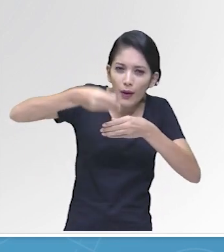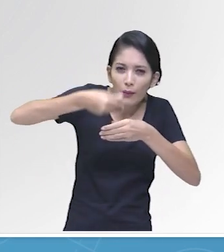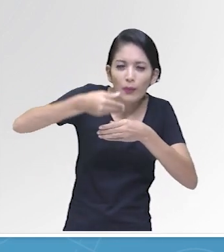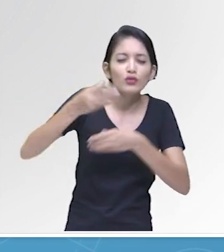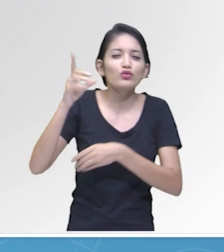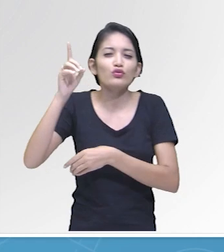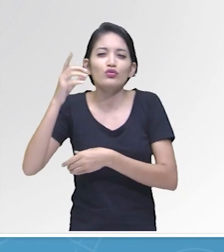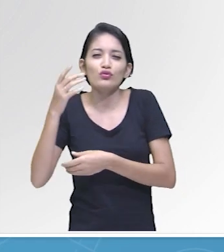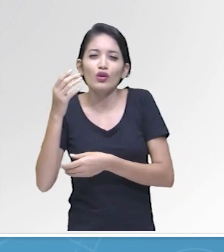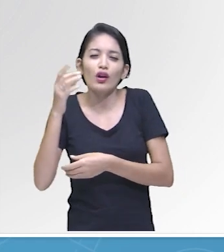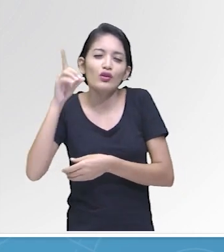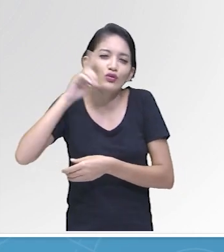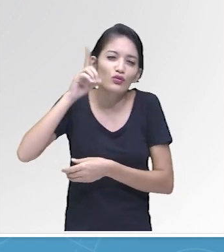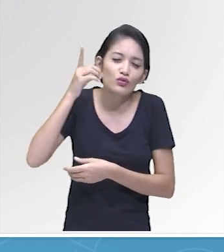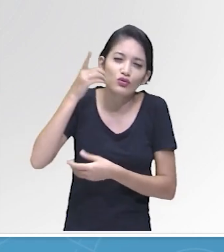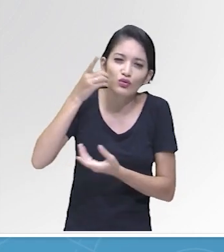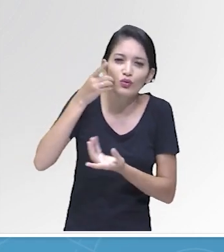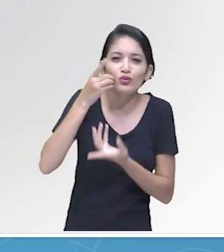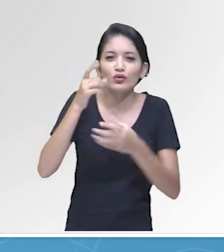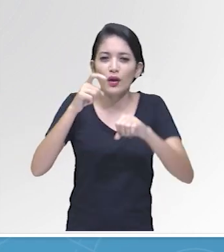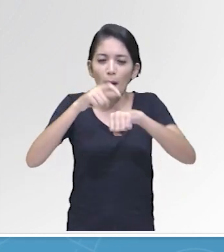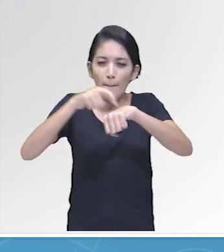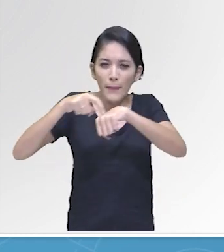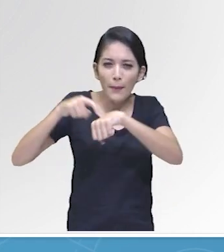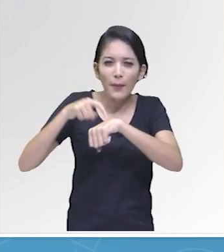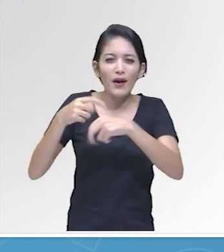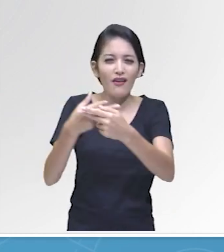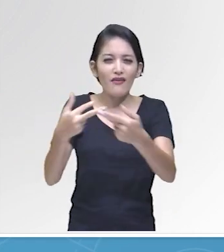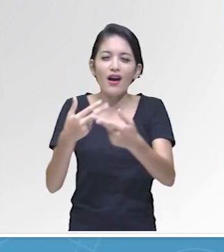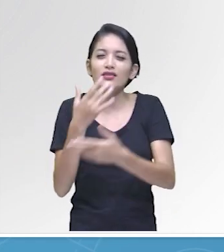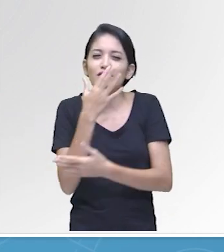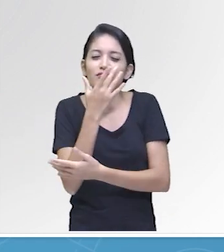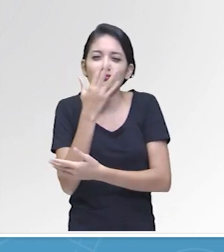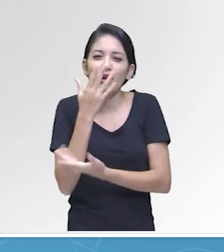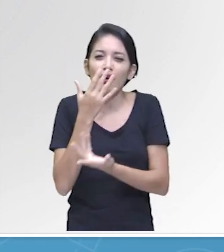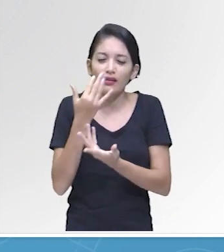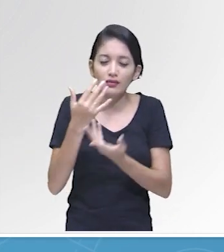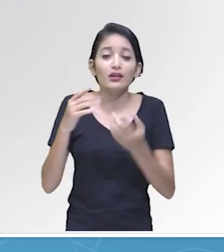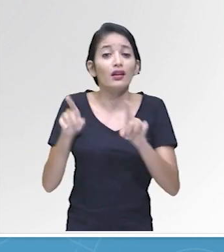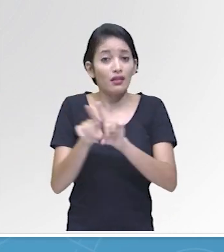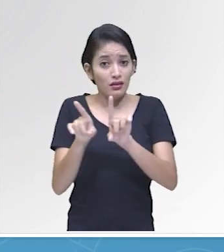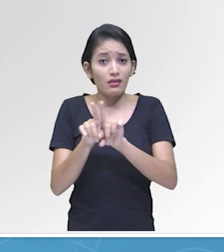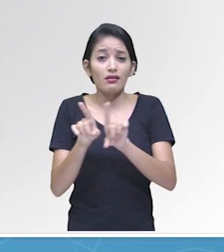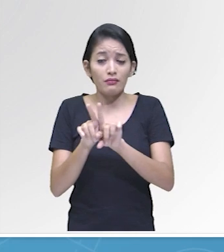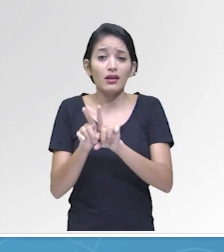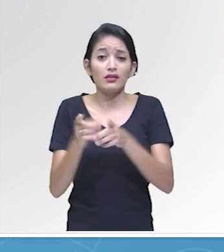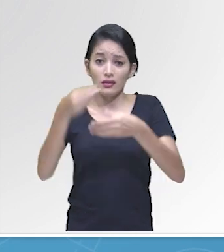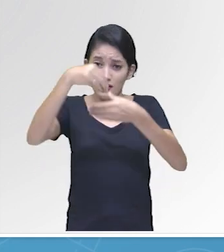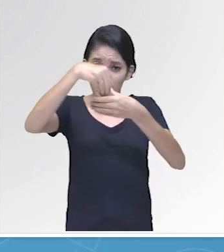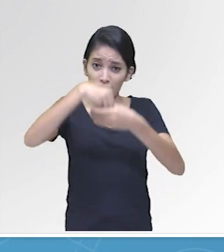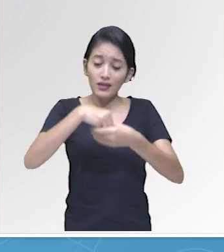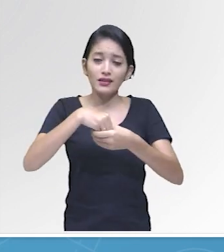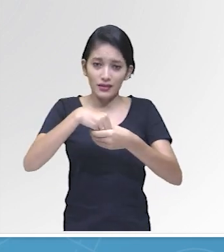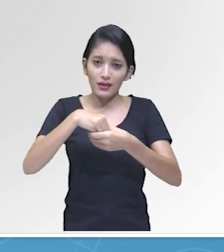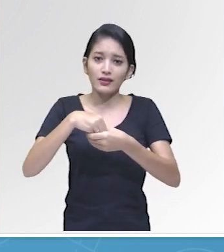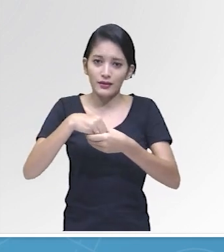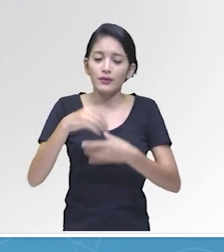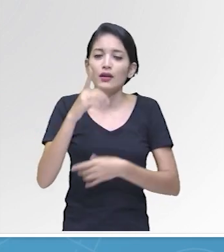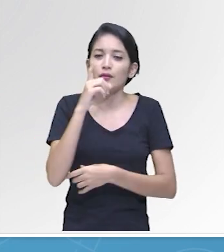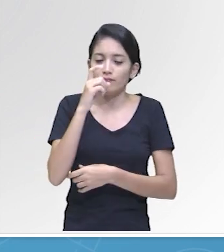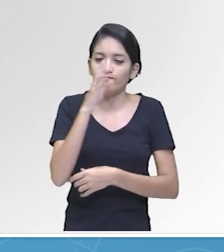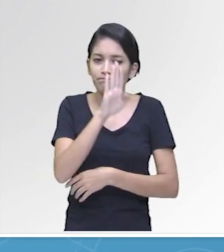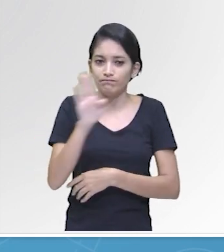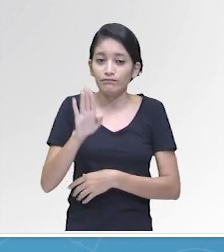dia, quem gosta de morango, de ameixa, de pêssego, enfim, as bactérias ali estão nessa produção de iogurte.